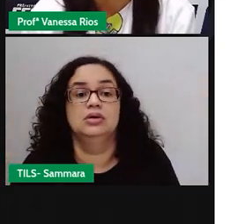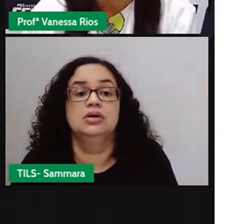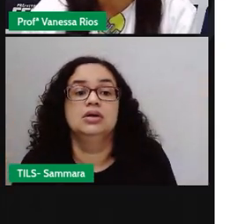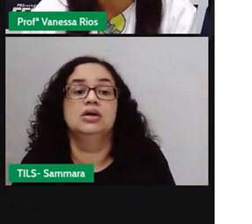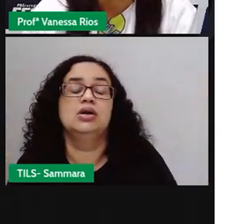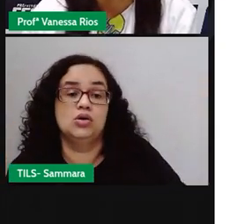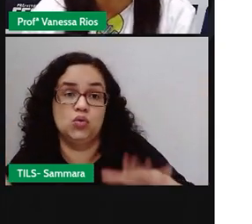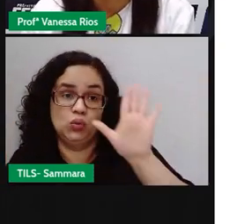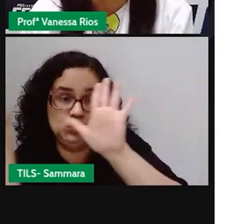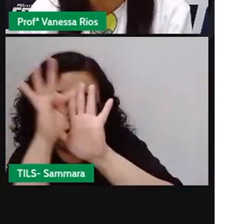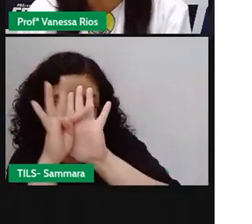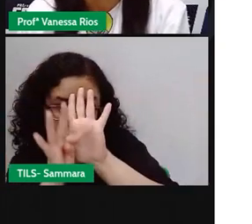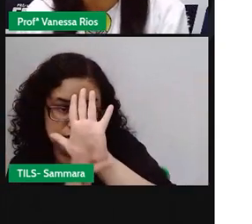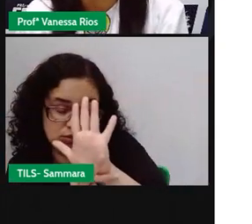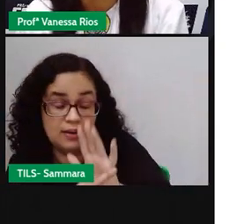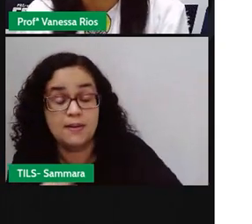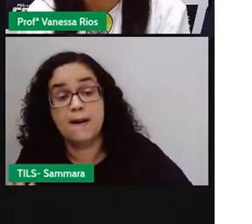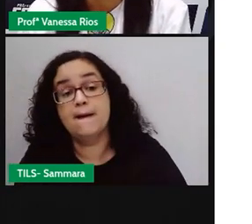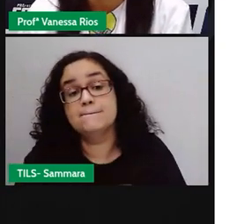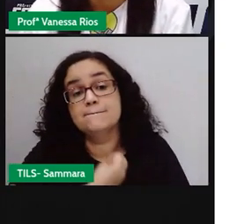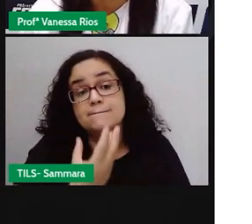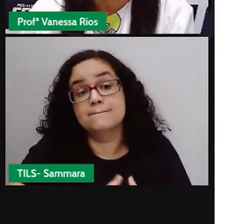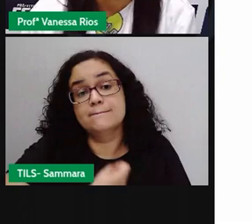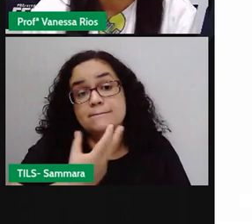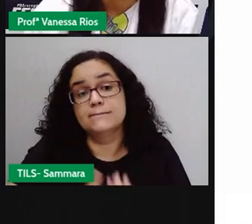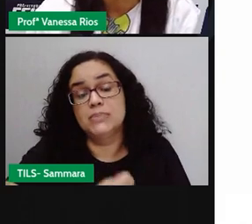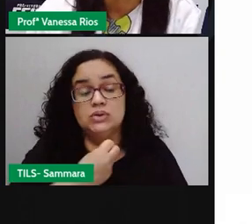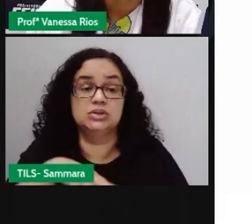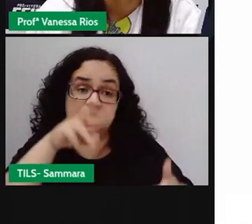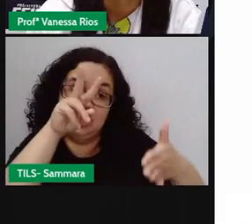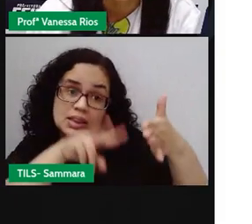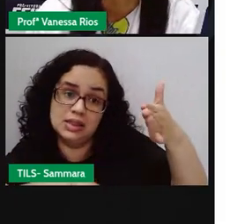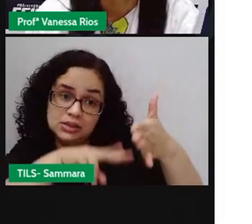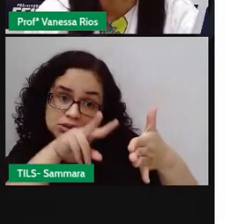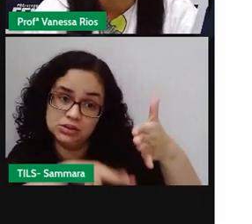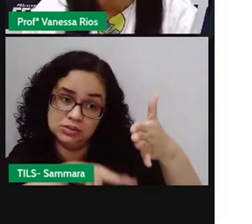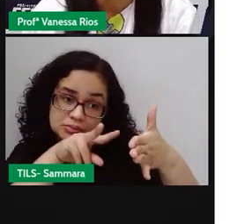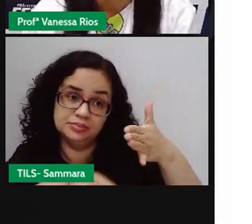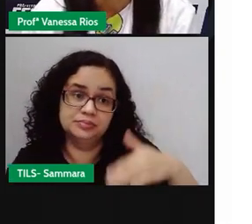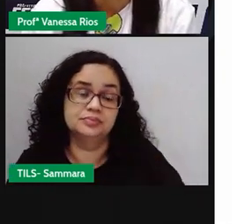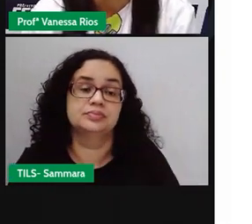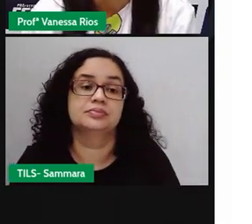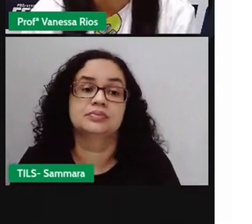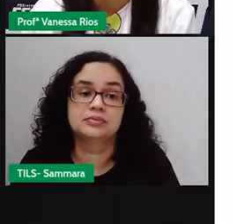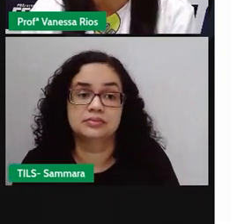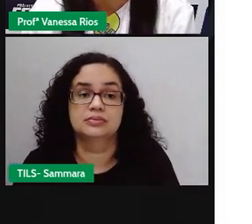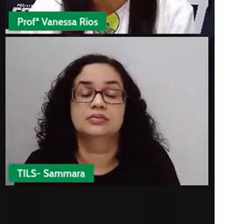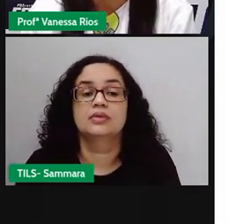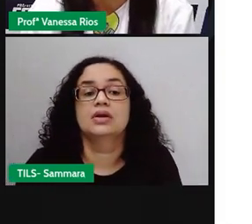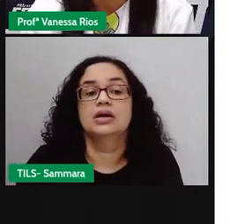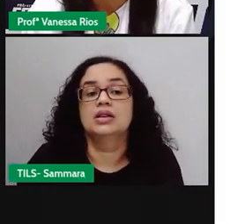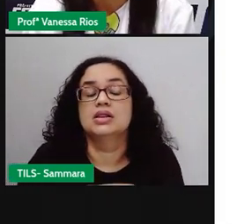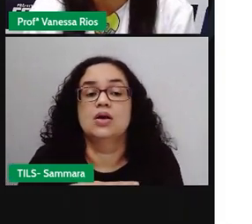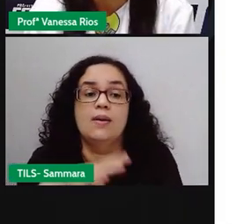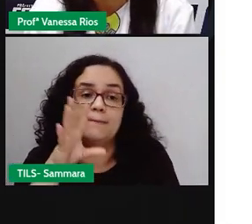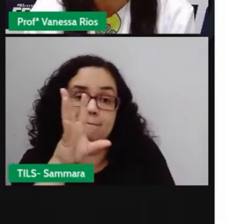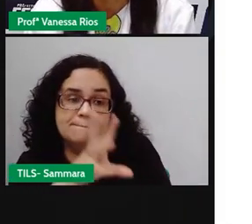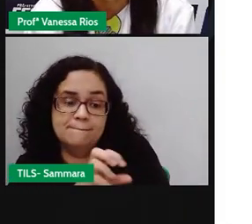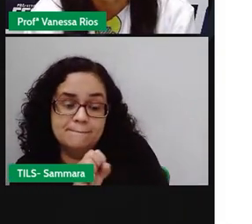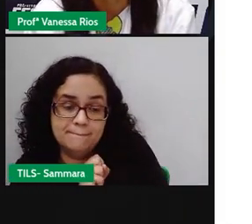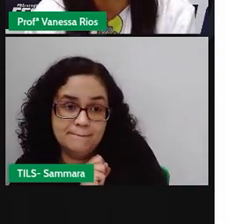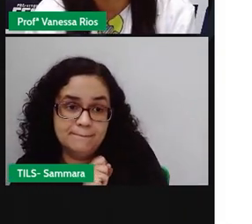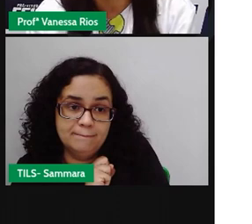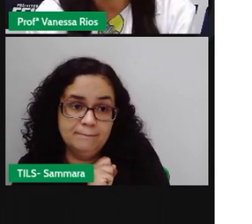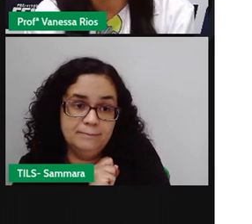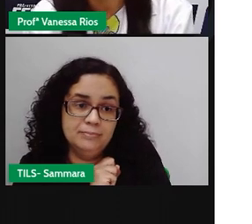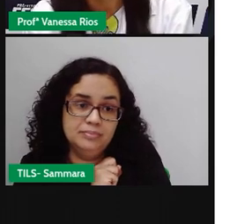aos textos, né? A poesia, a literatura de cordel. Então, são aquilo que não é